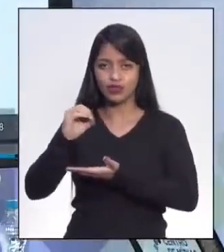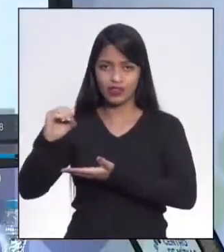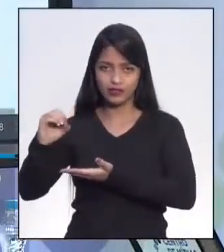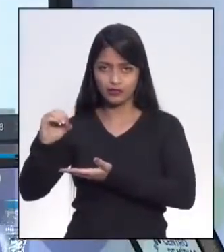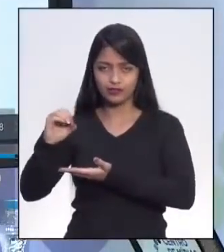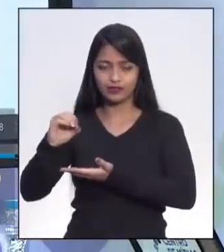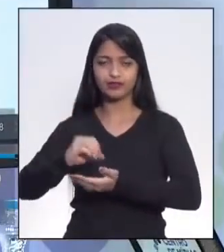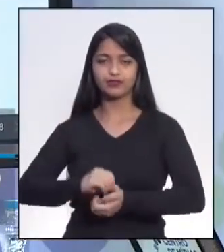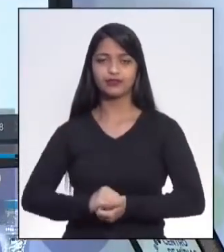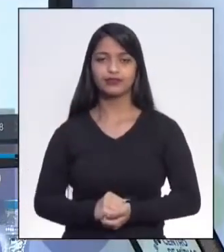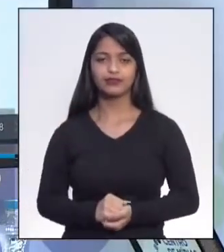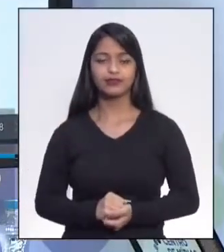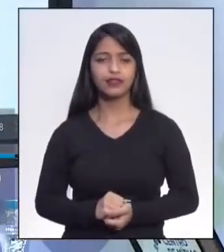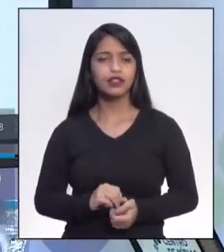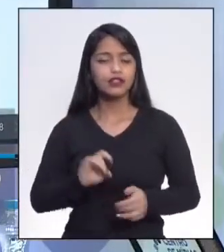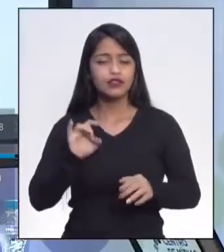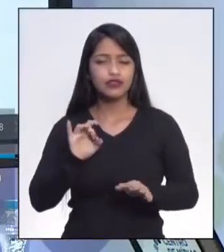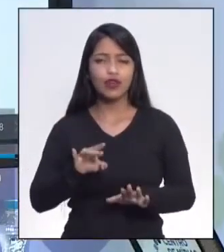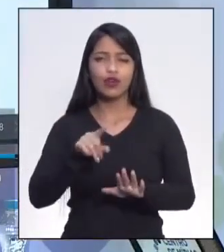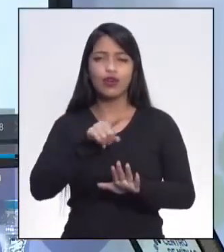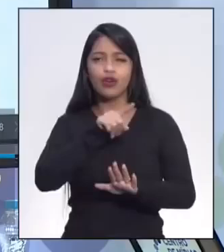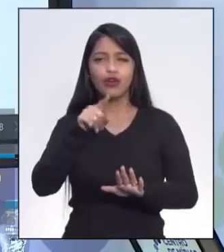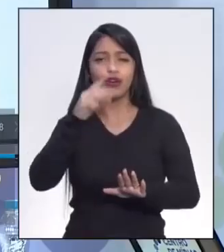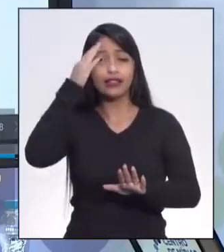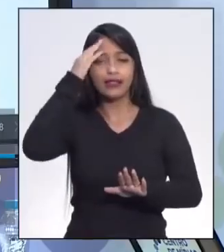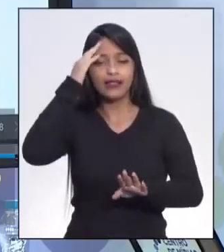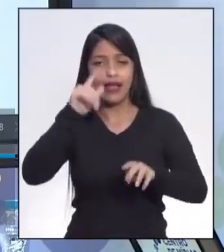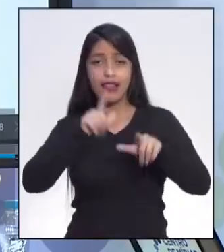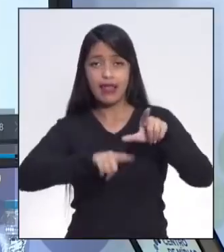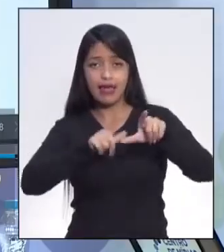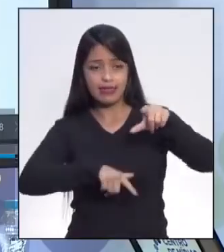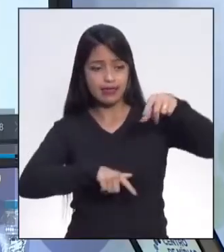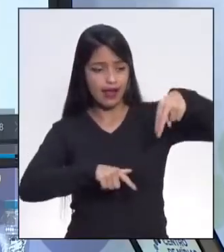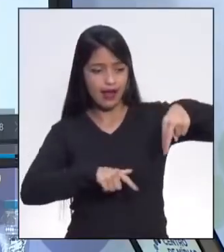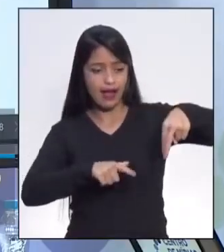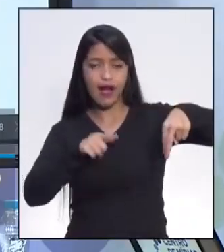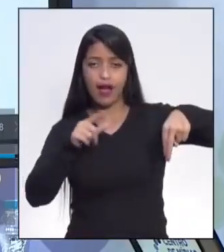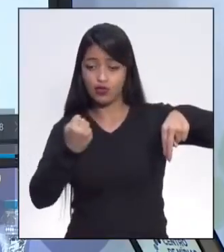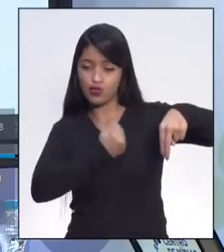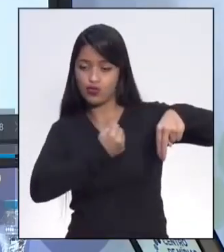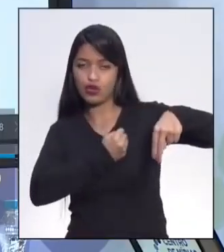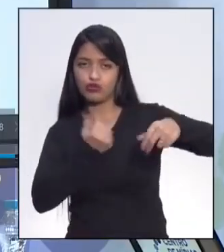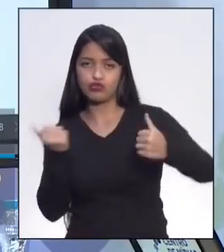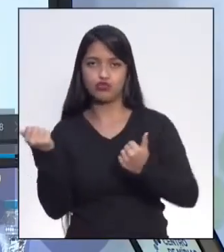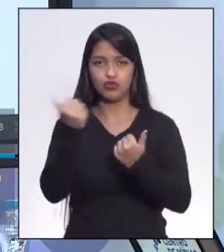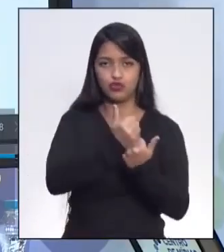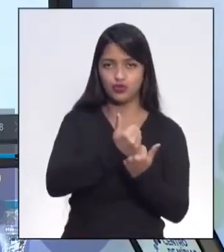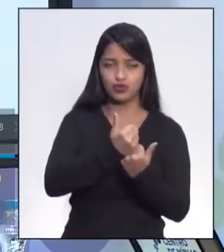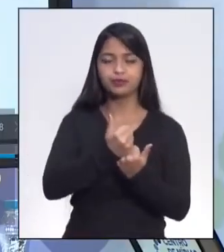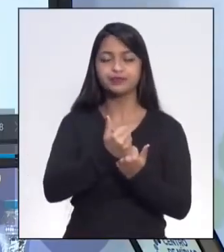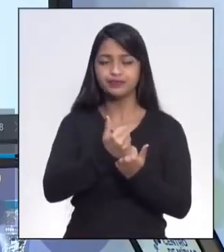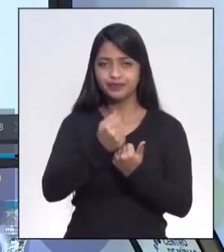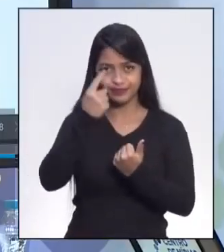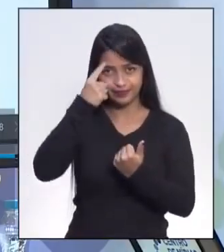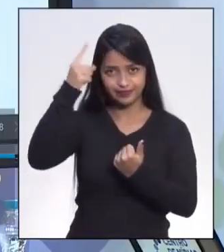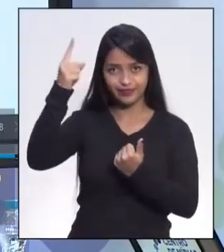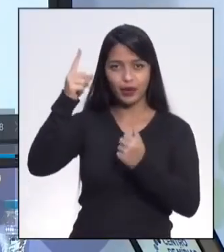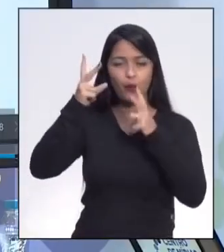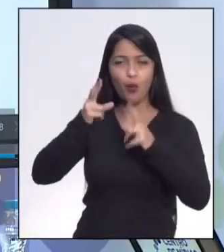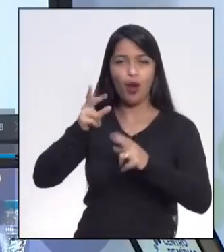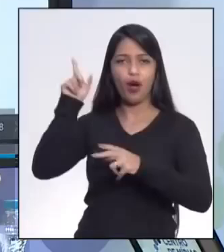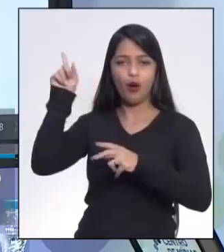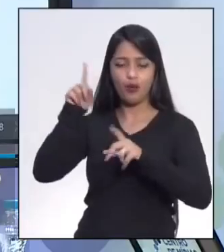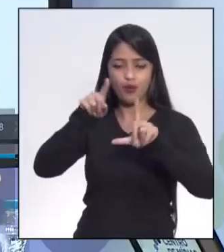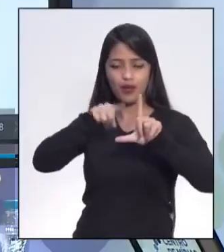800. Então, isso é só para lembrar a ideia da substituição, que lembra o quadro que estávamos fazendo para a construção